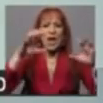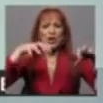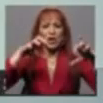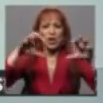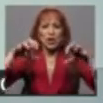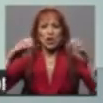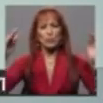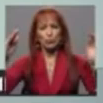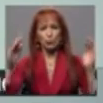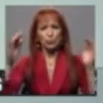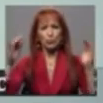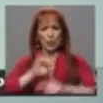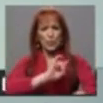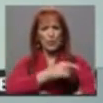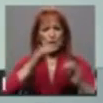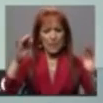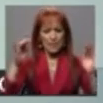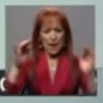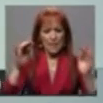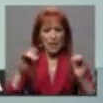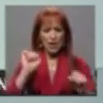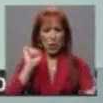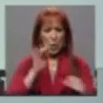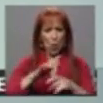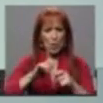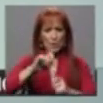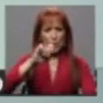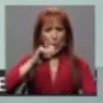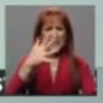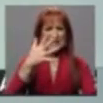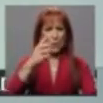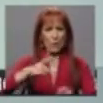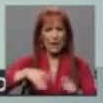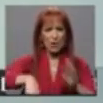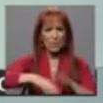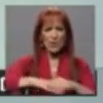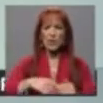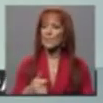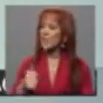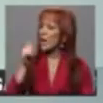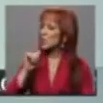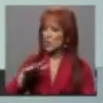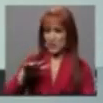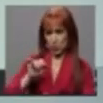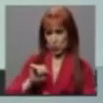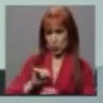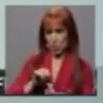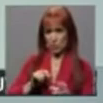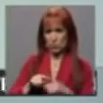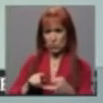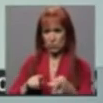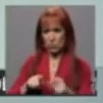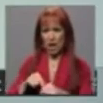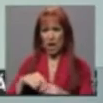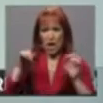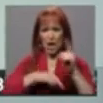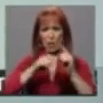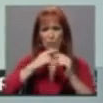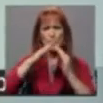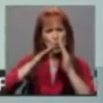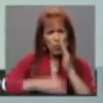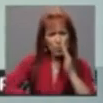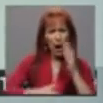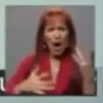diminuem gradualmente de intensidade, as ondas até 5 metros. Nos Açores temos uma situação pouco vulgar, a temperatura está muito